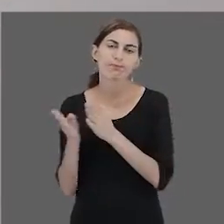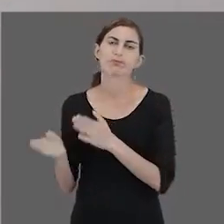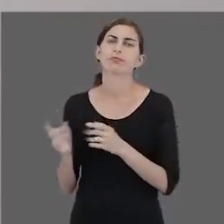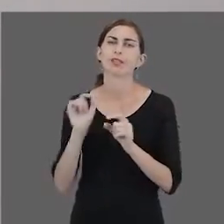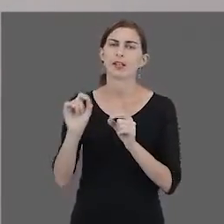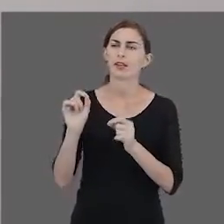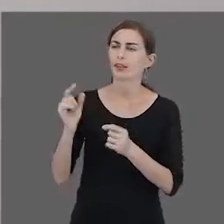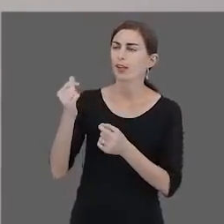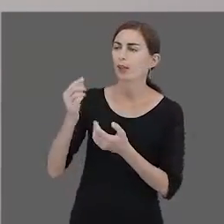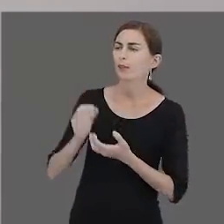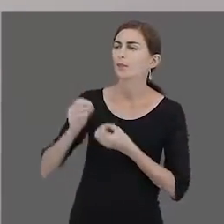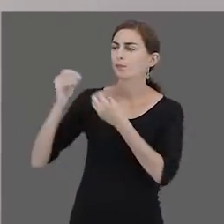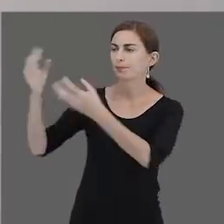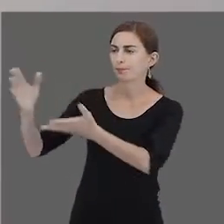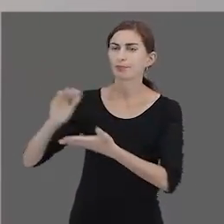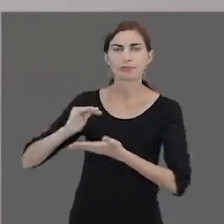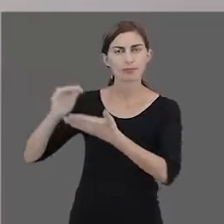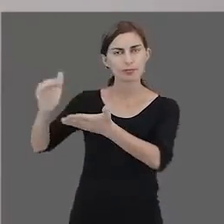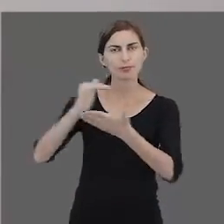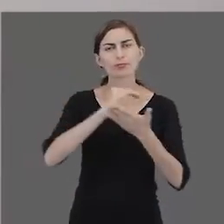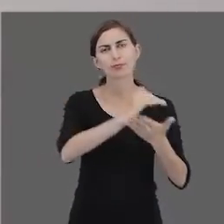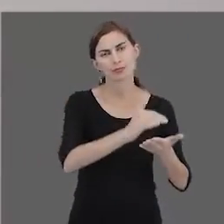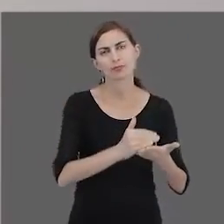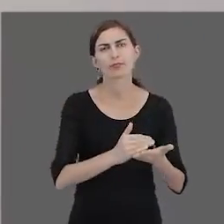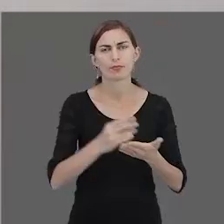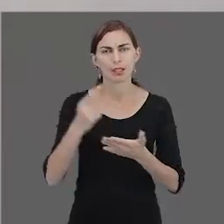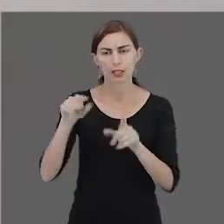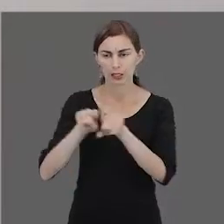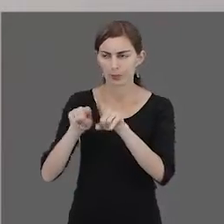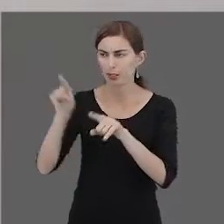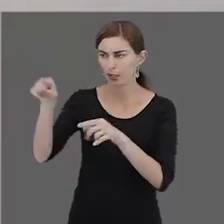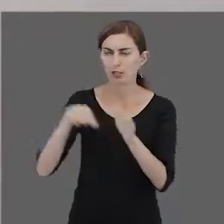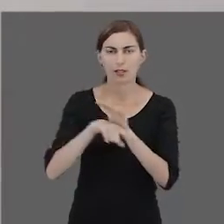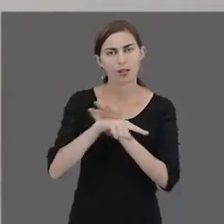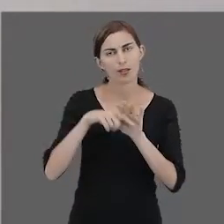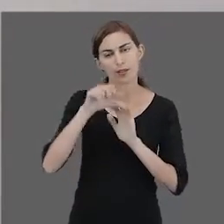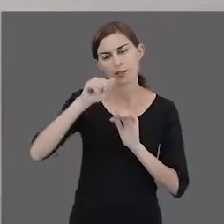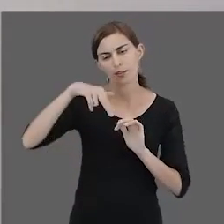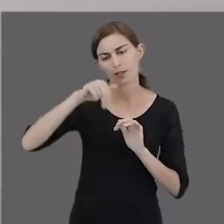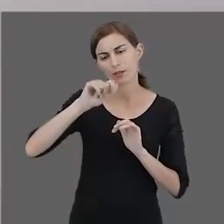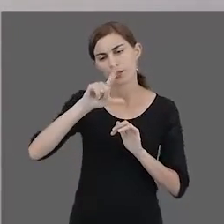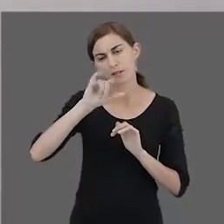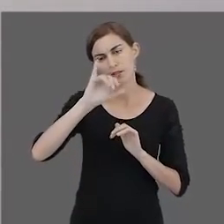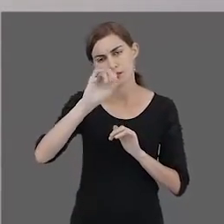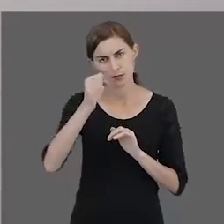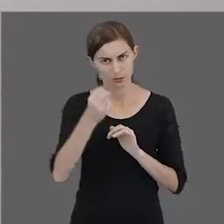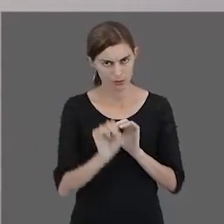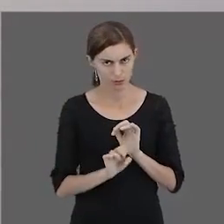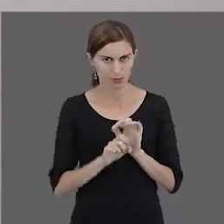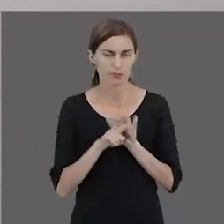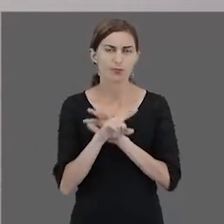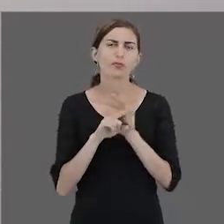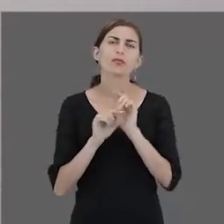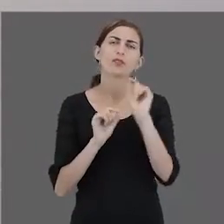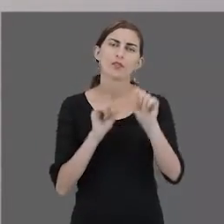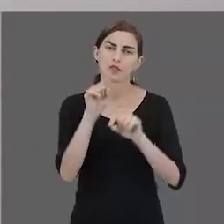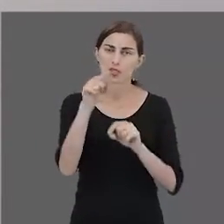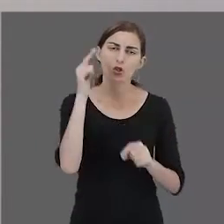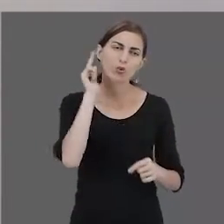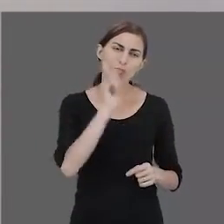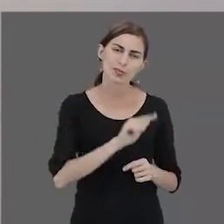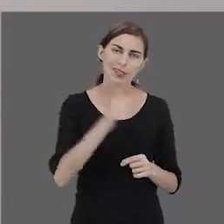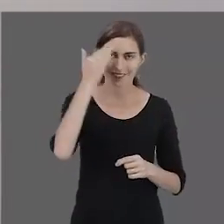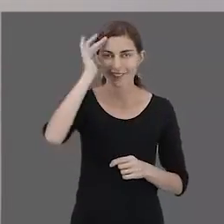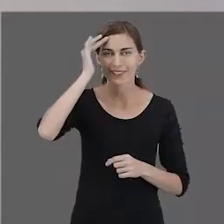pelo recebimento, né, quem é responsável pela análise, porque dessa forma vocês conseguem entender